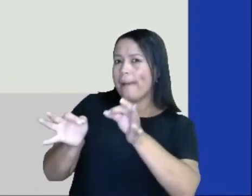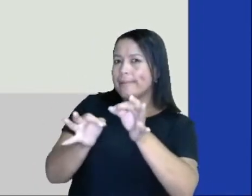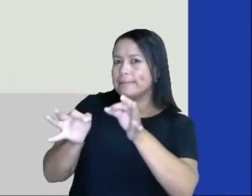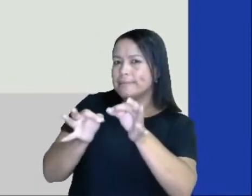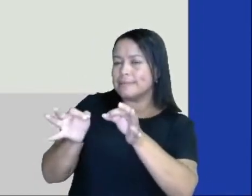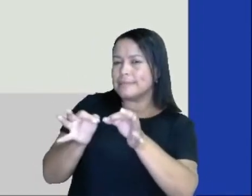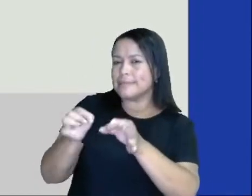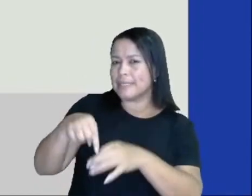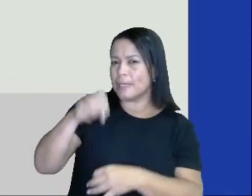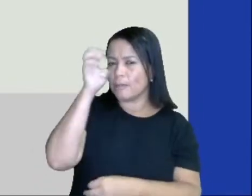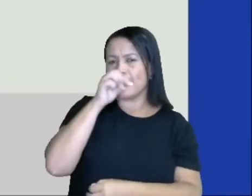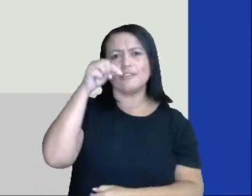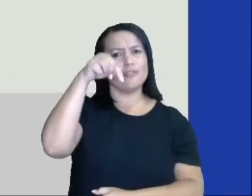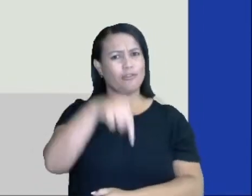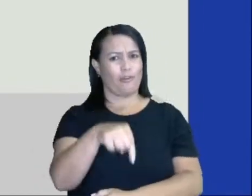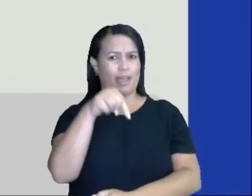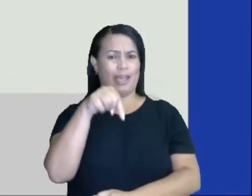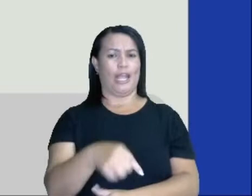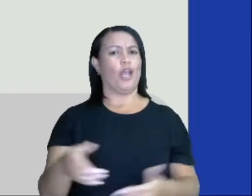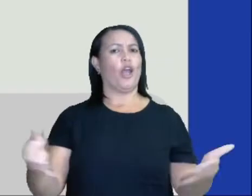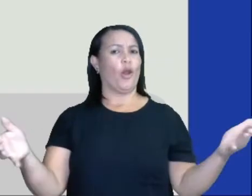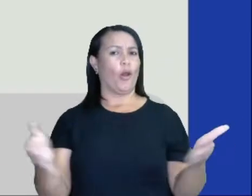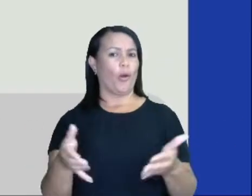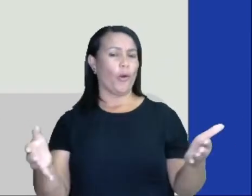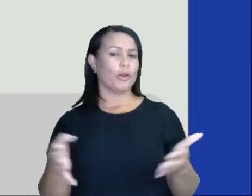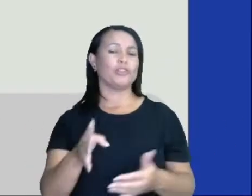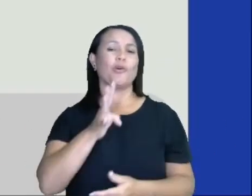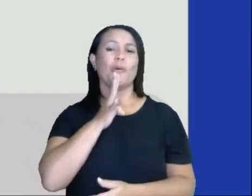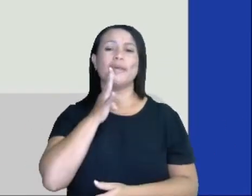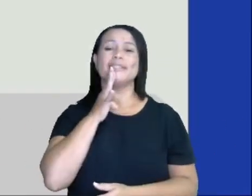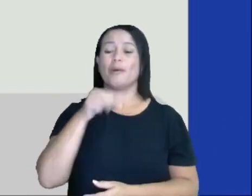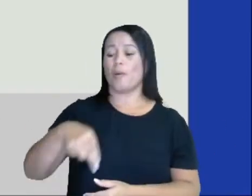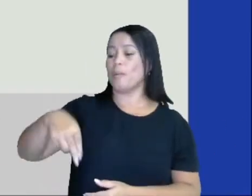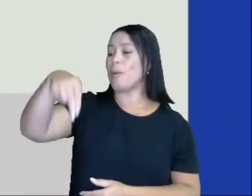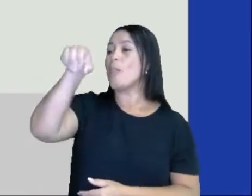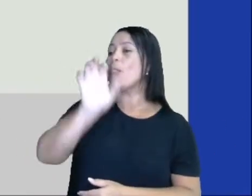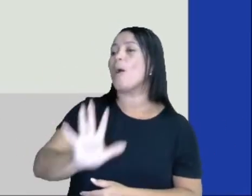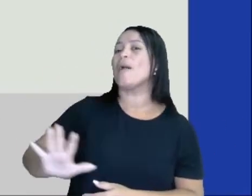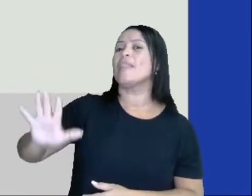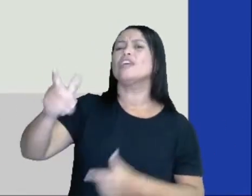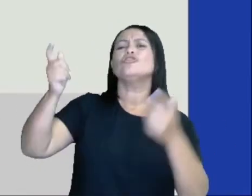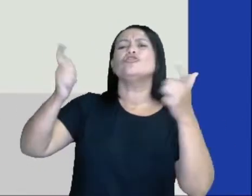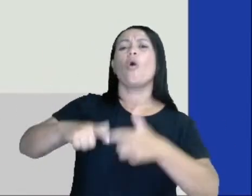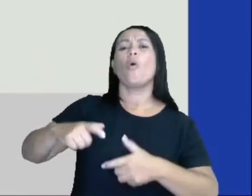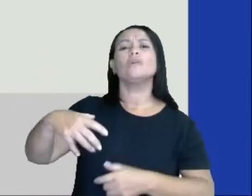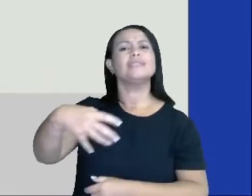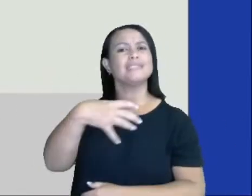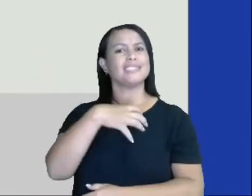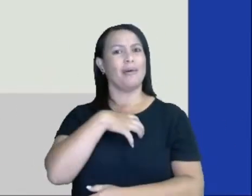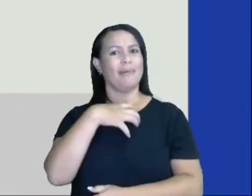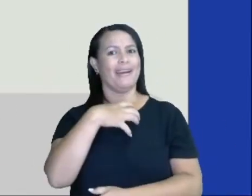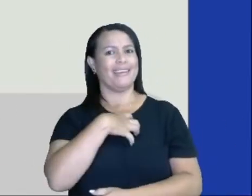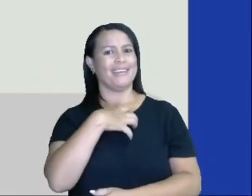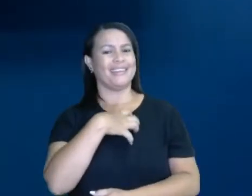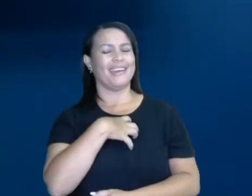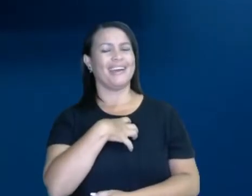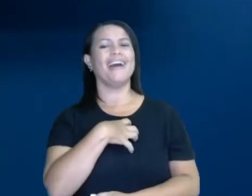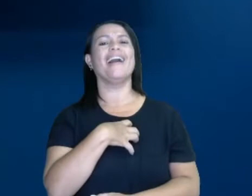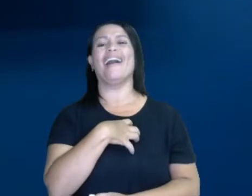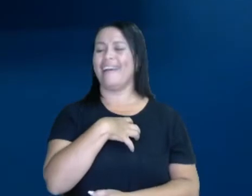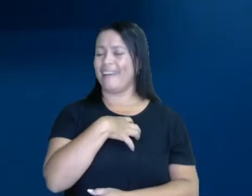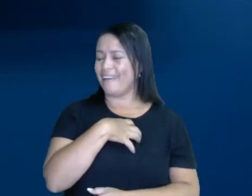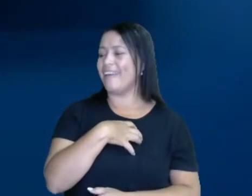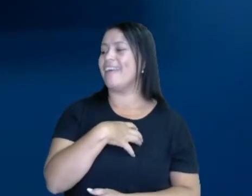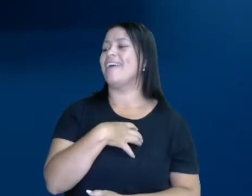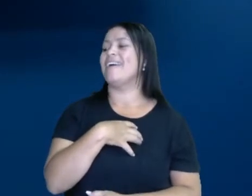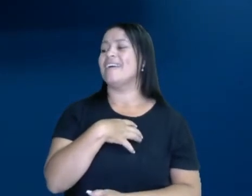Brasil foi aqui na região, hoje conhecida como Nordeste, né? Em Salvador, tá? Na Bahia.